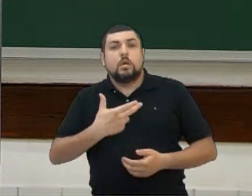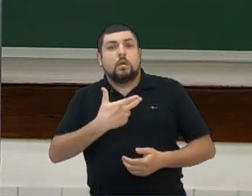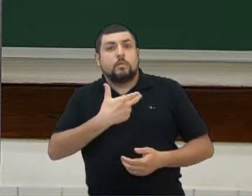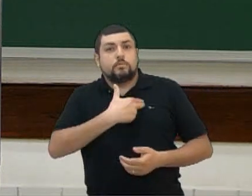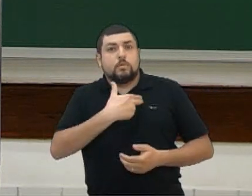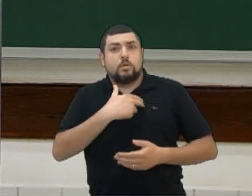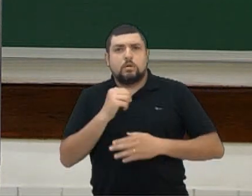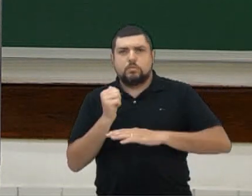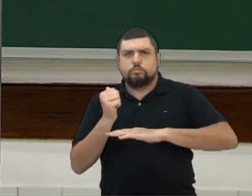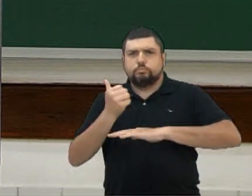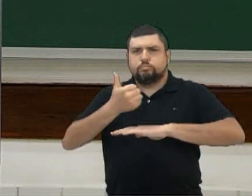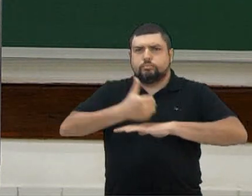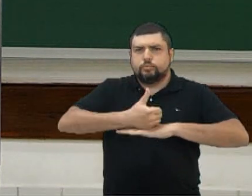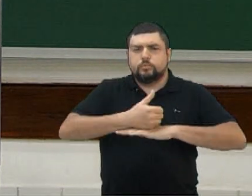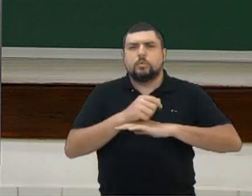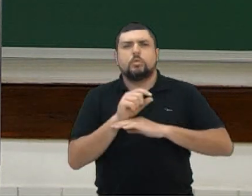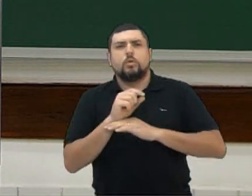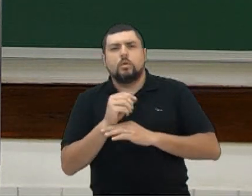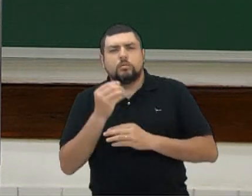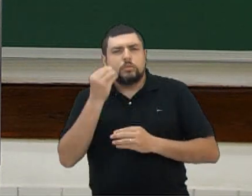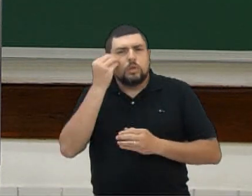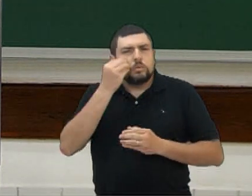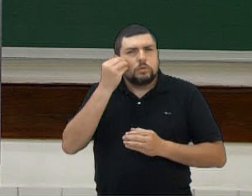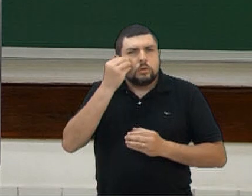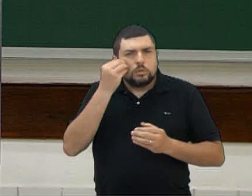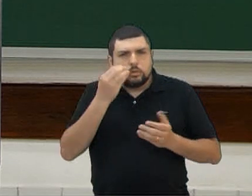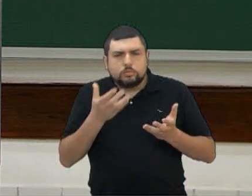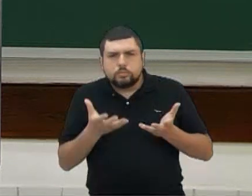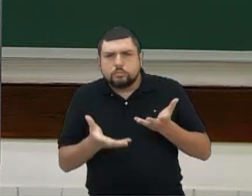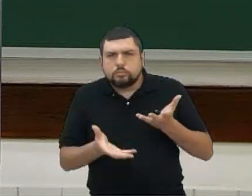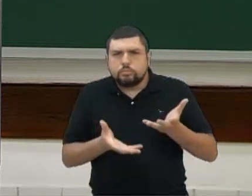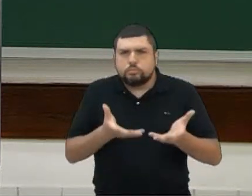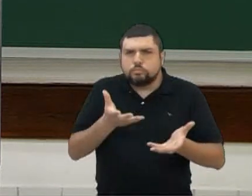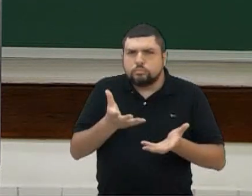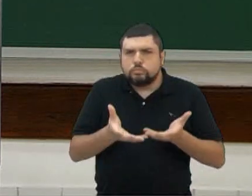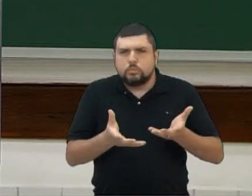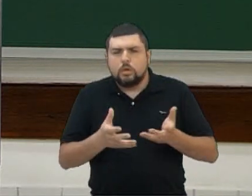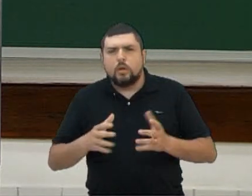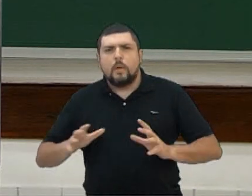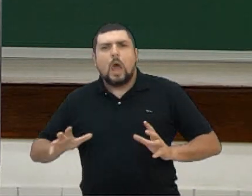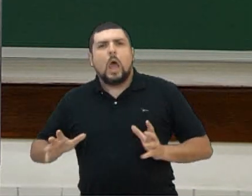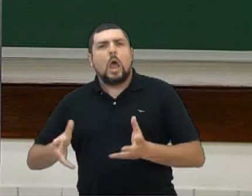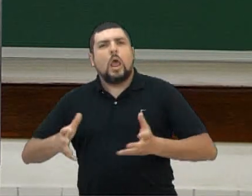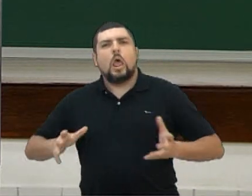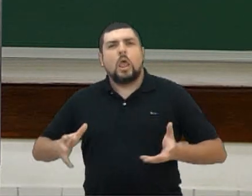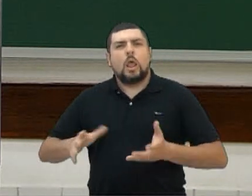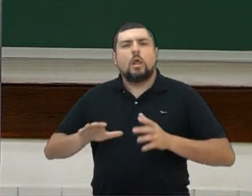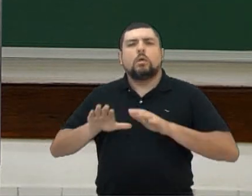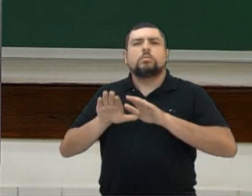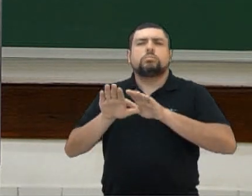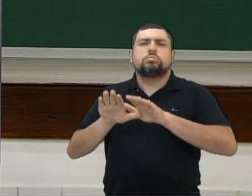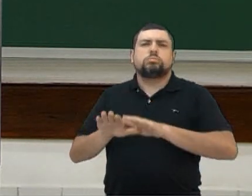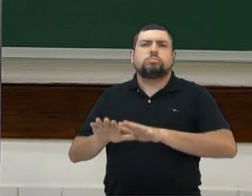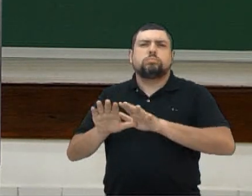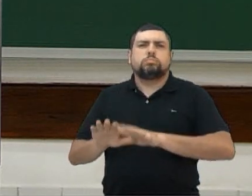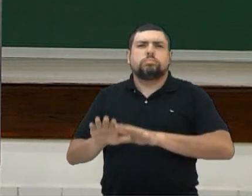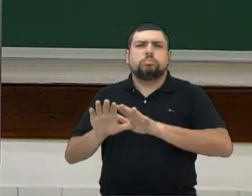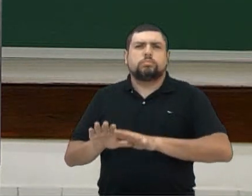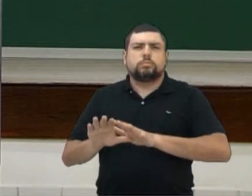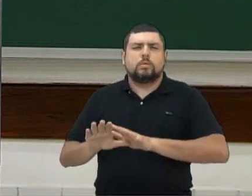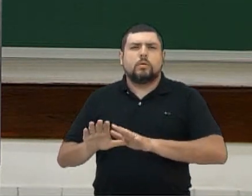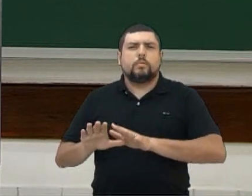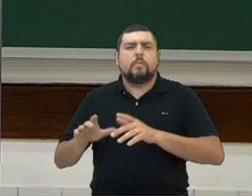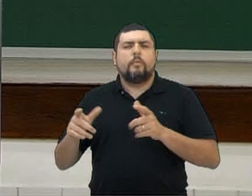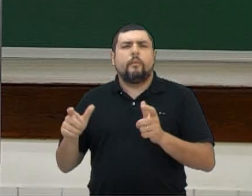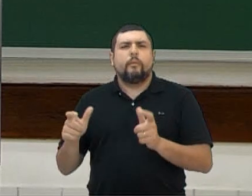sua política de conciliação, vai enfraquecer essa revolta e esse levante, e aí cede a uma das pressões